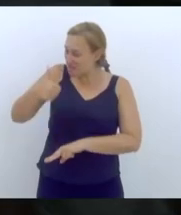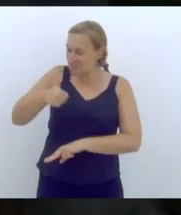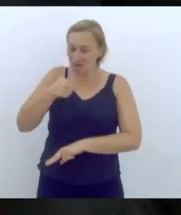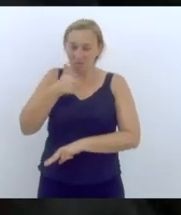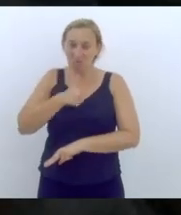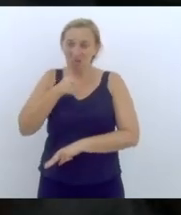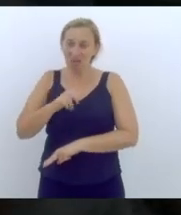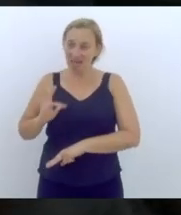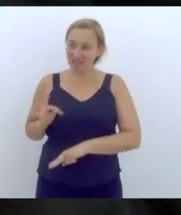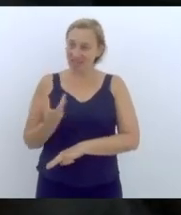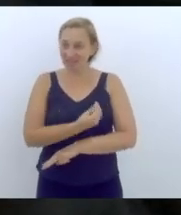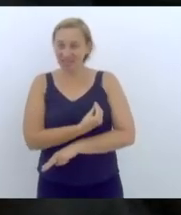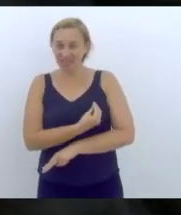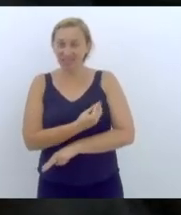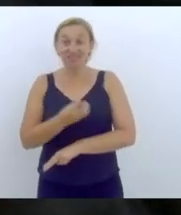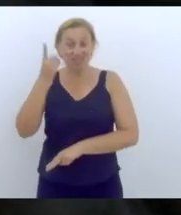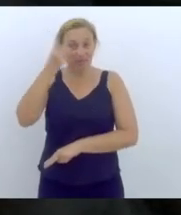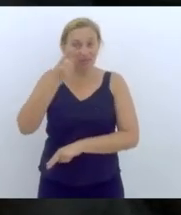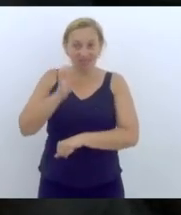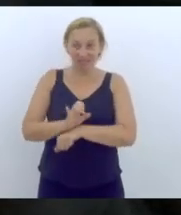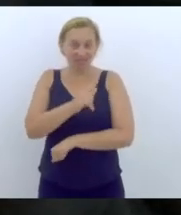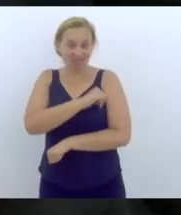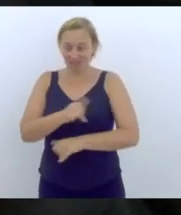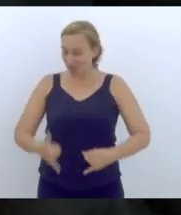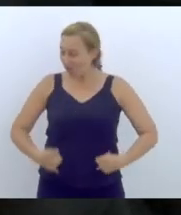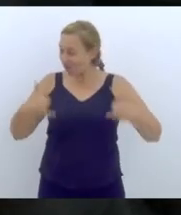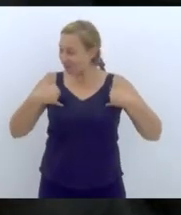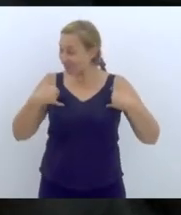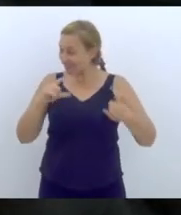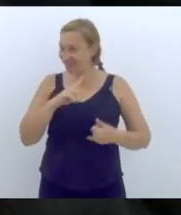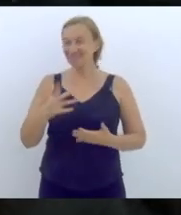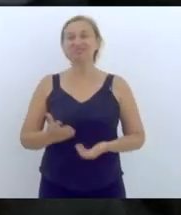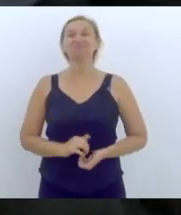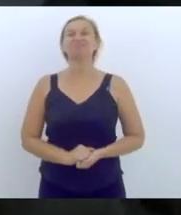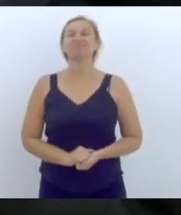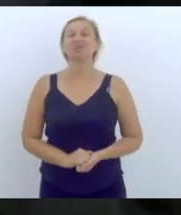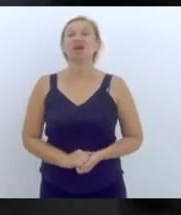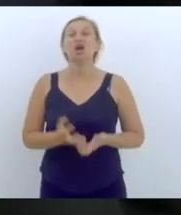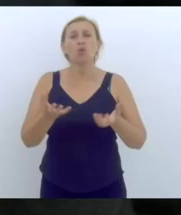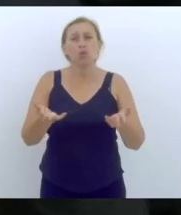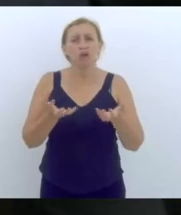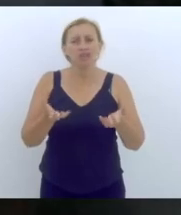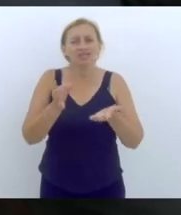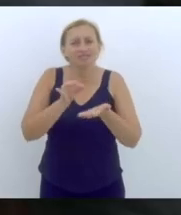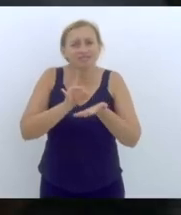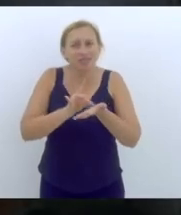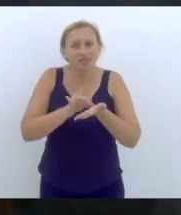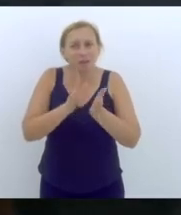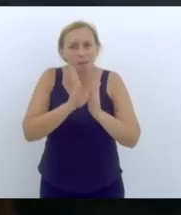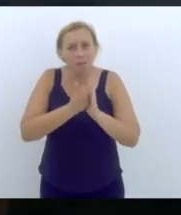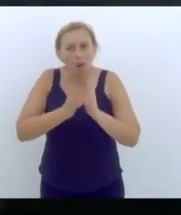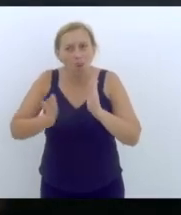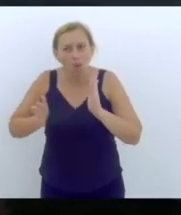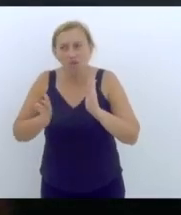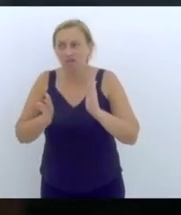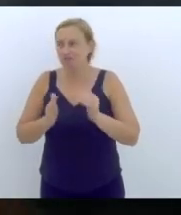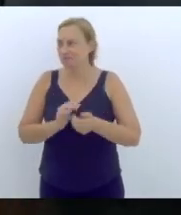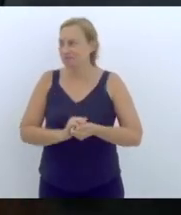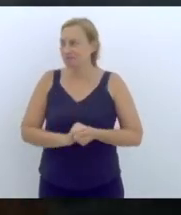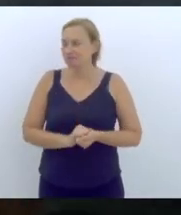trans deputada do Estado do Rio de Janeiro. Um orgulho de Vossa Excelência. Eu queria, na verdade, no meu pela ordem,